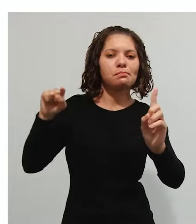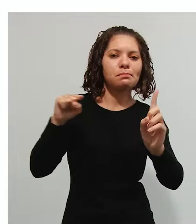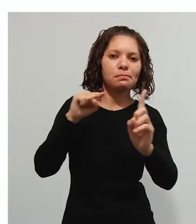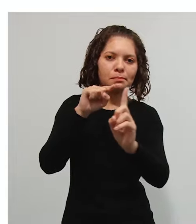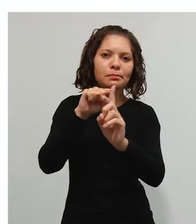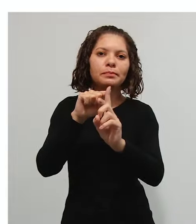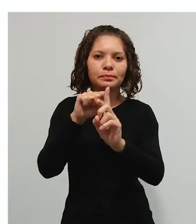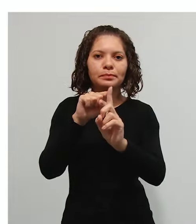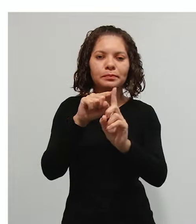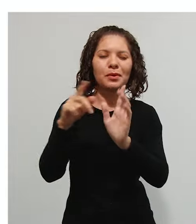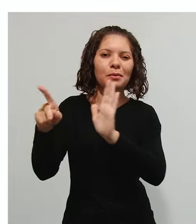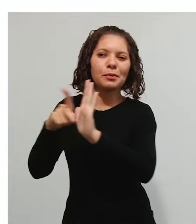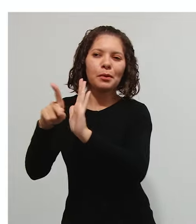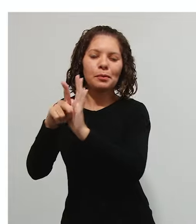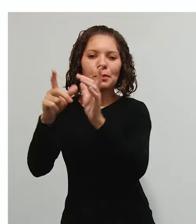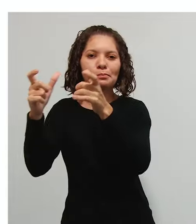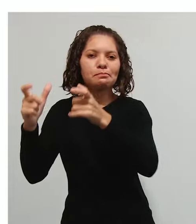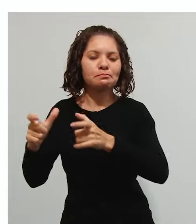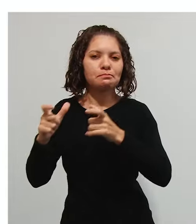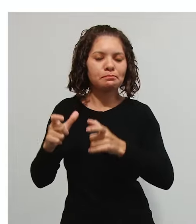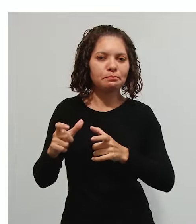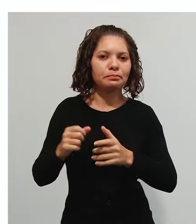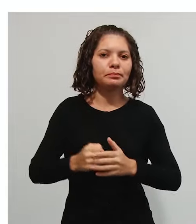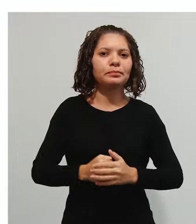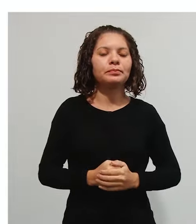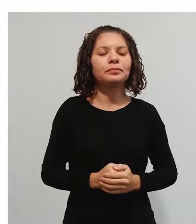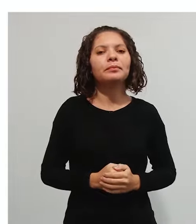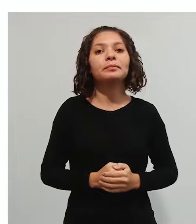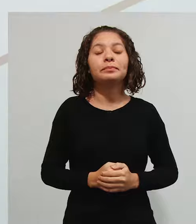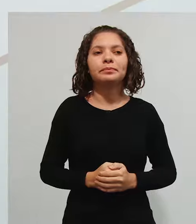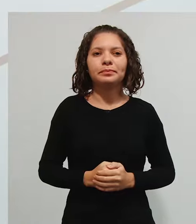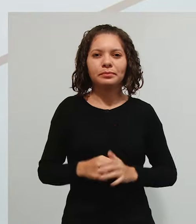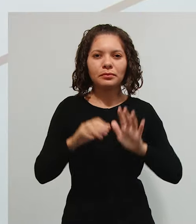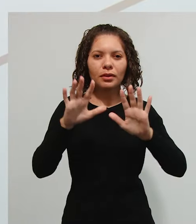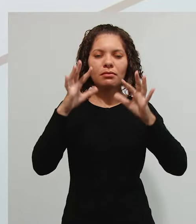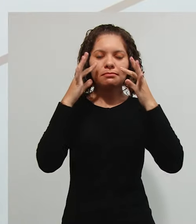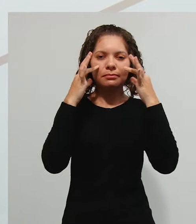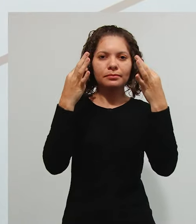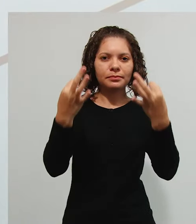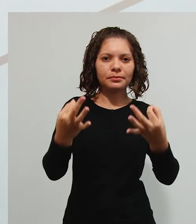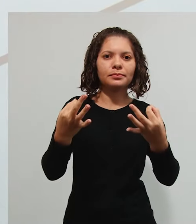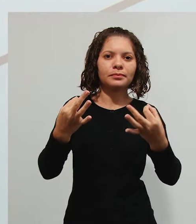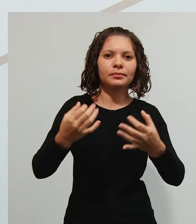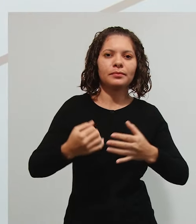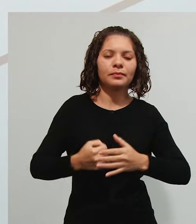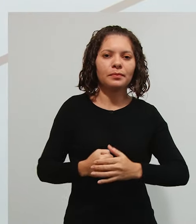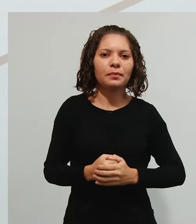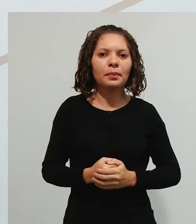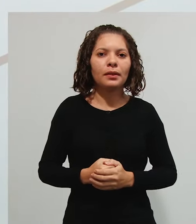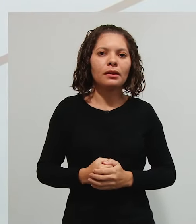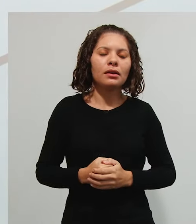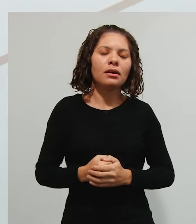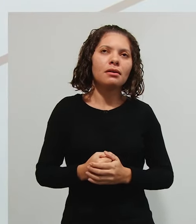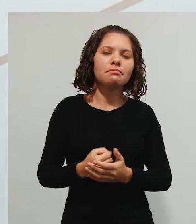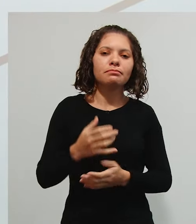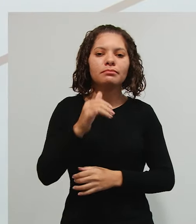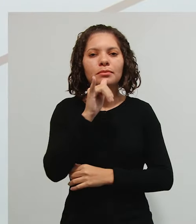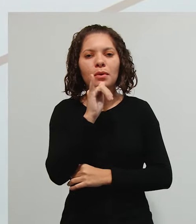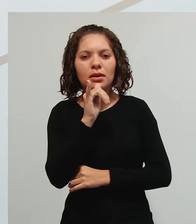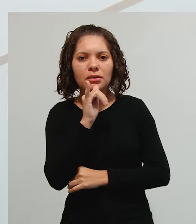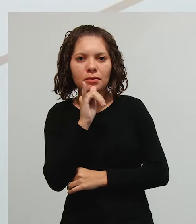das entidades nelas mencionadas mas gente uma observação aqui quem por acaso Se